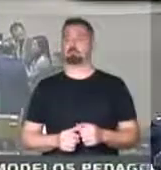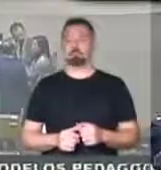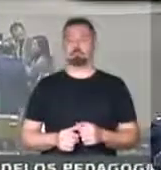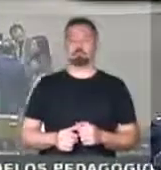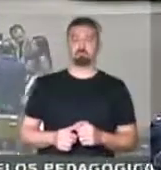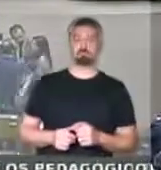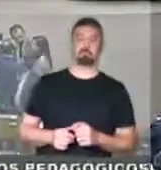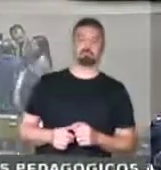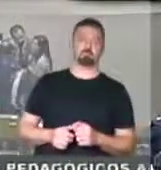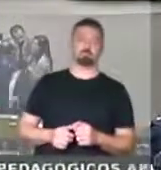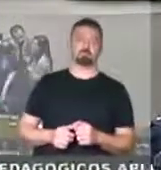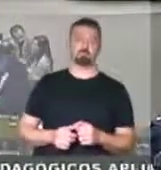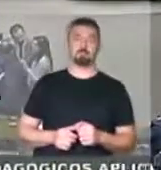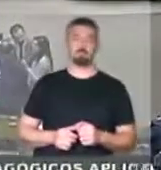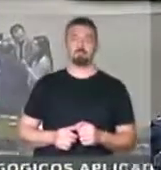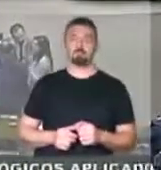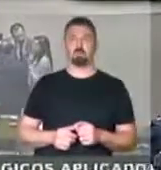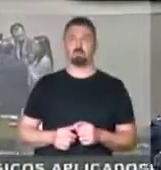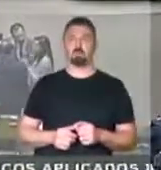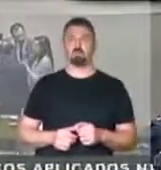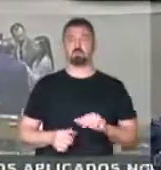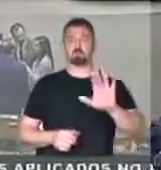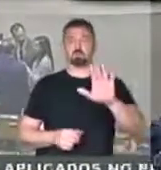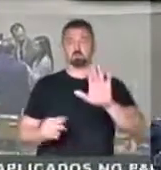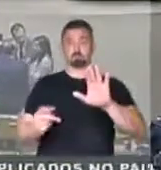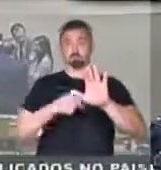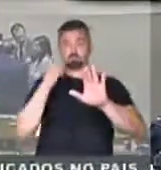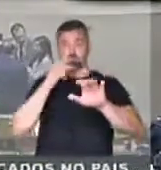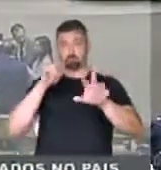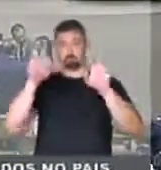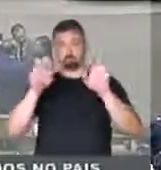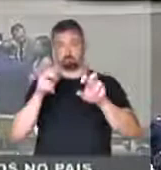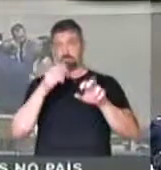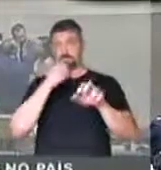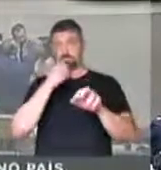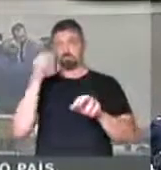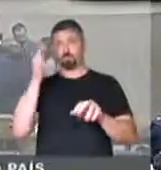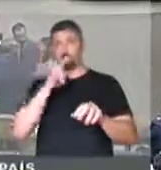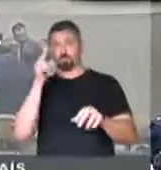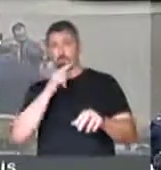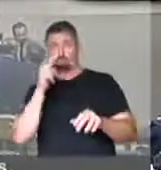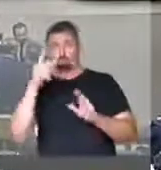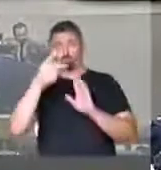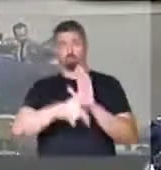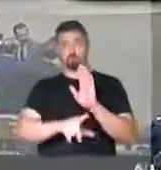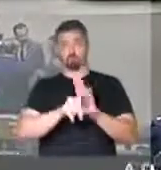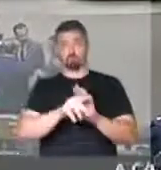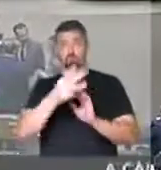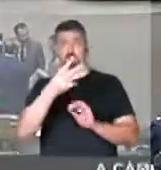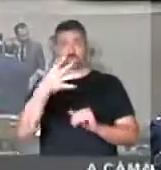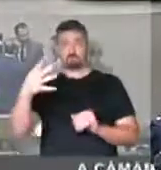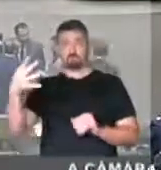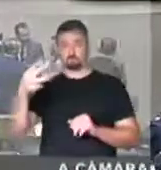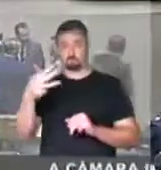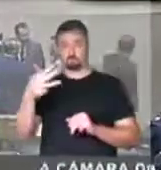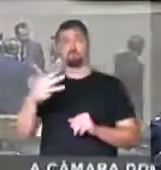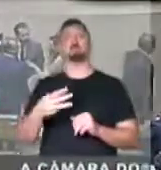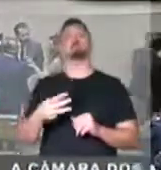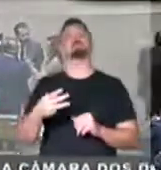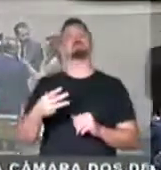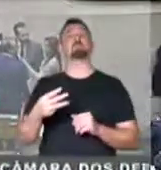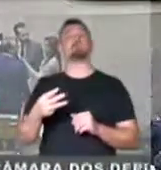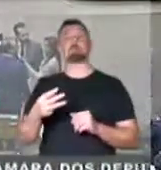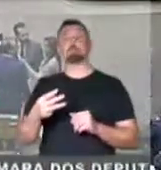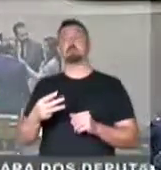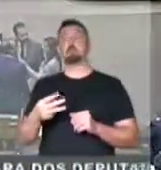Senhor presidente, ainda falando sobre a urgência do PL 3443,